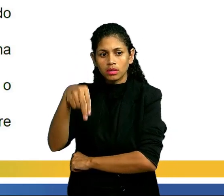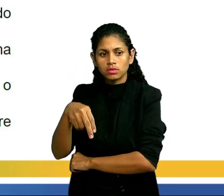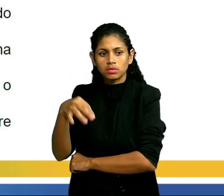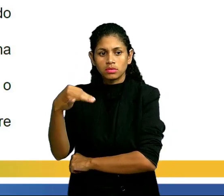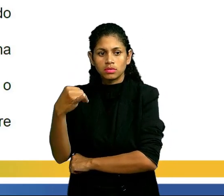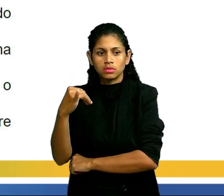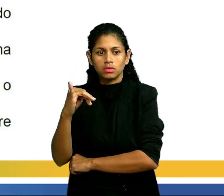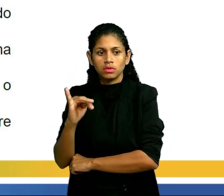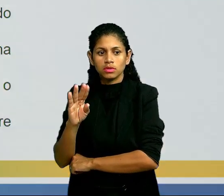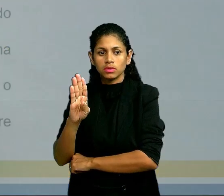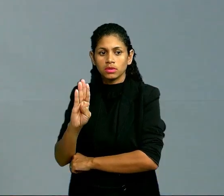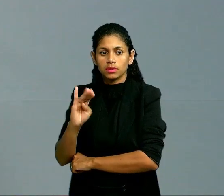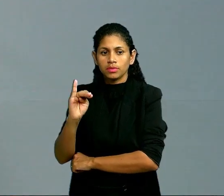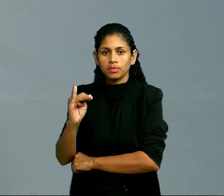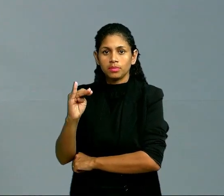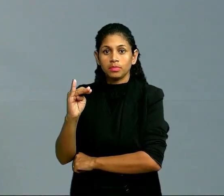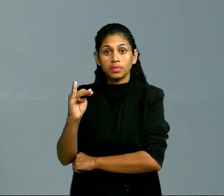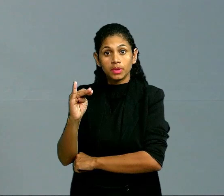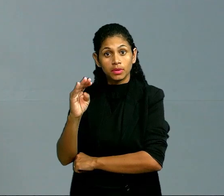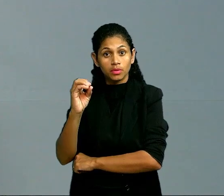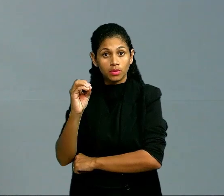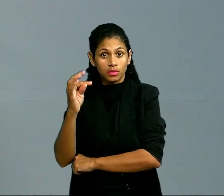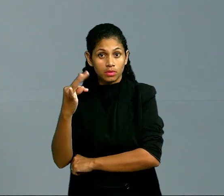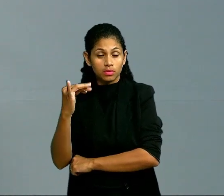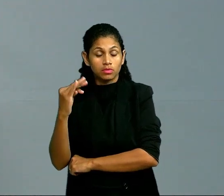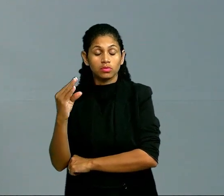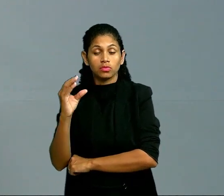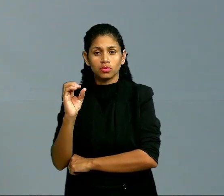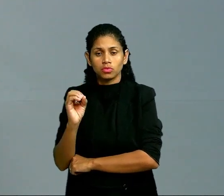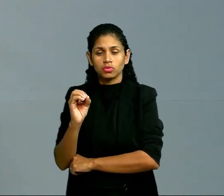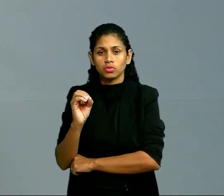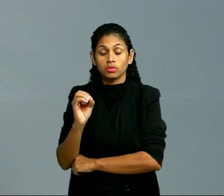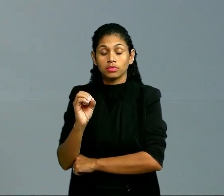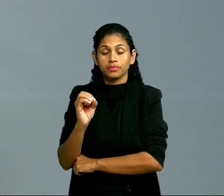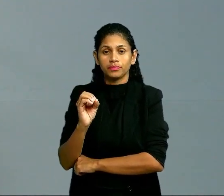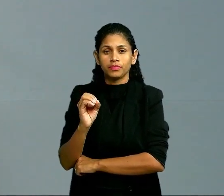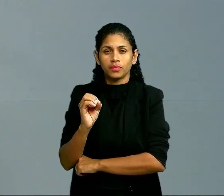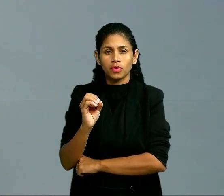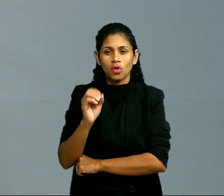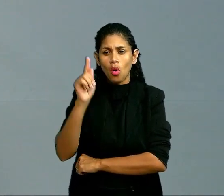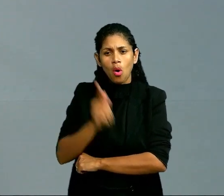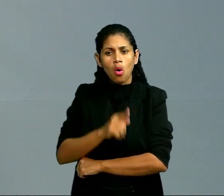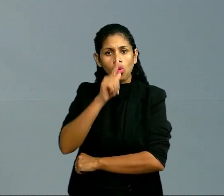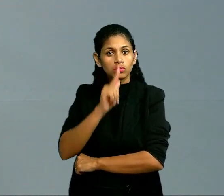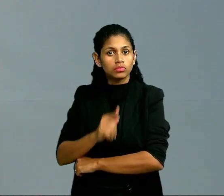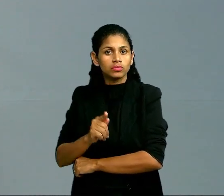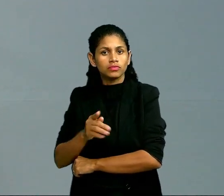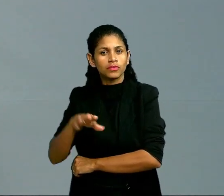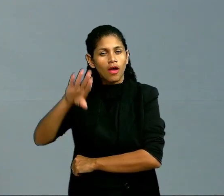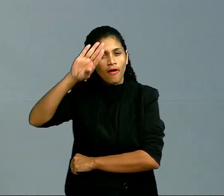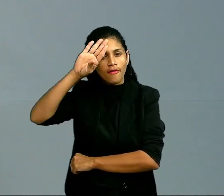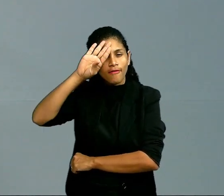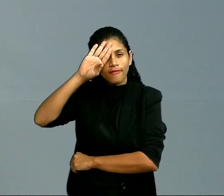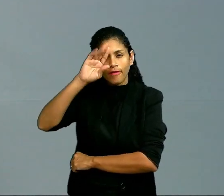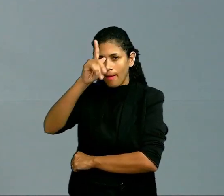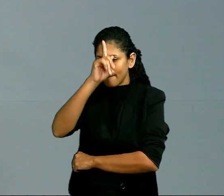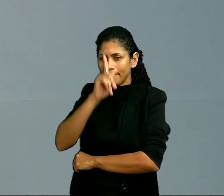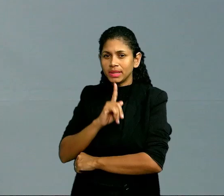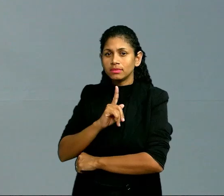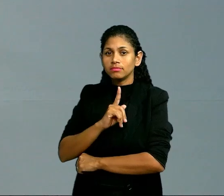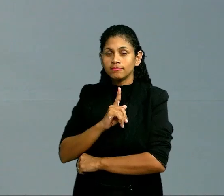febre amarela? A gente estudou, pessoal, e sabe que a febre amarela, ela é preventiva, a prevenção dela é através